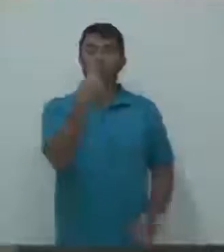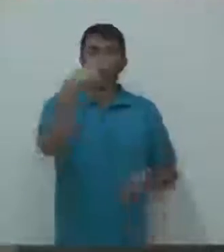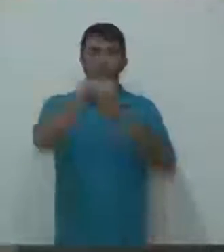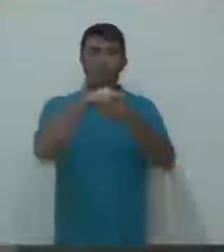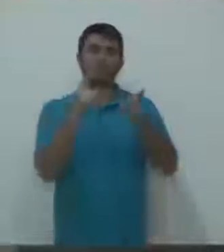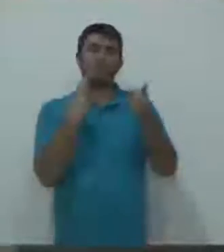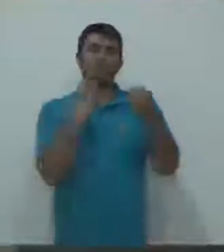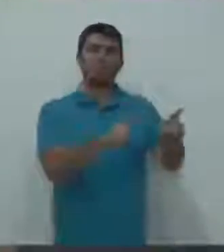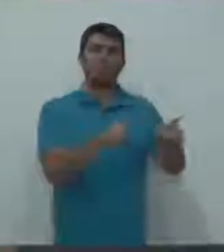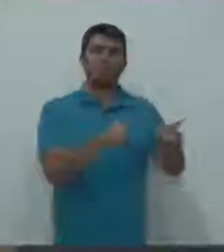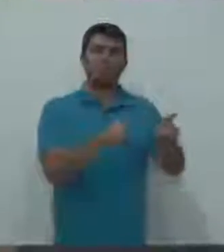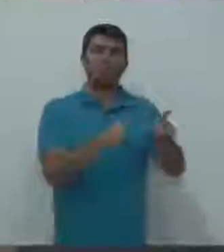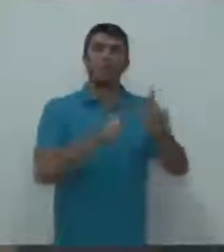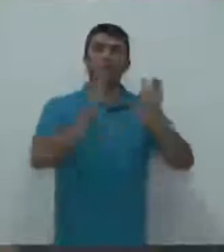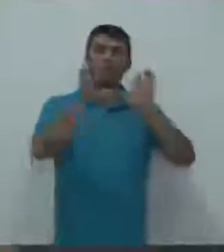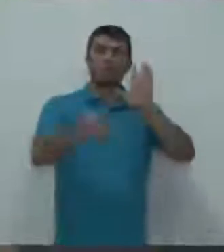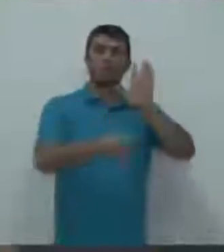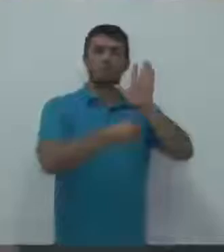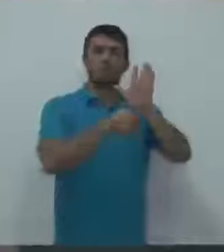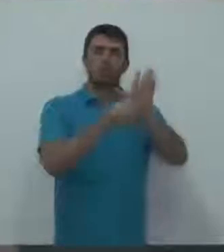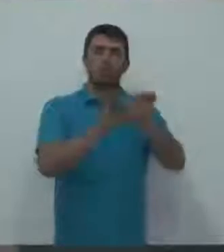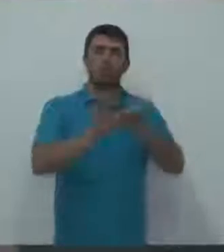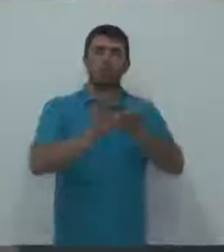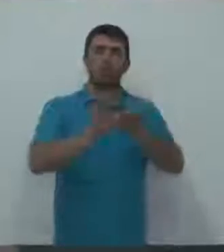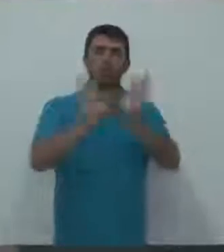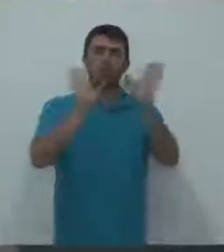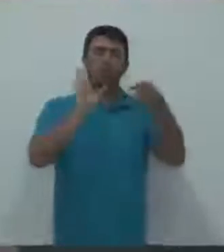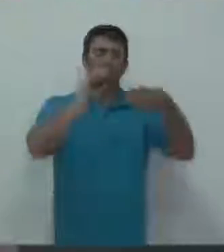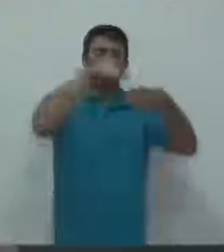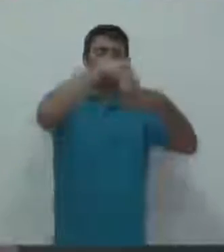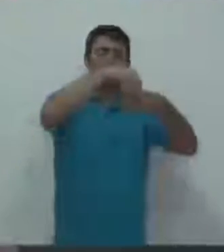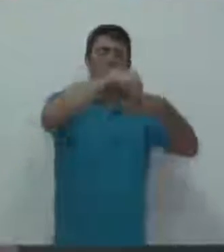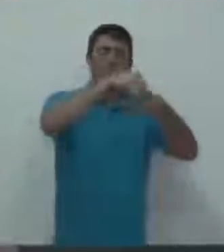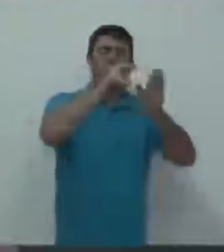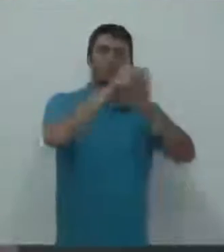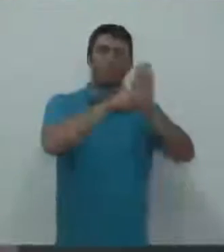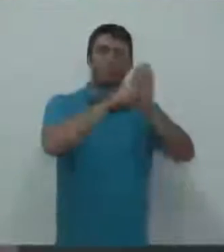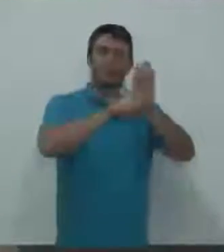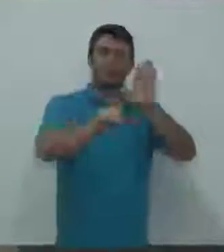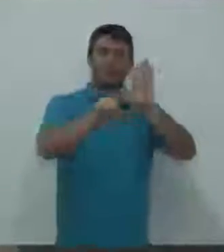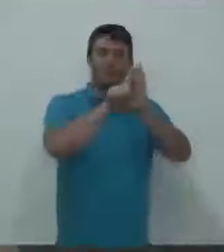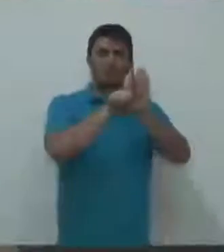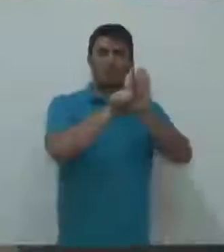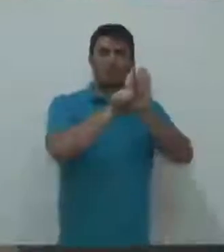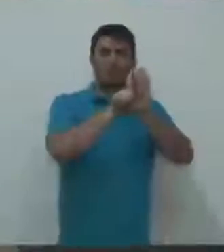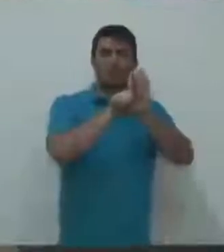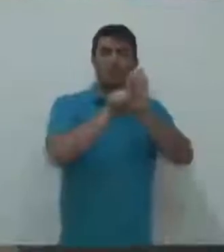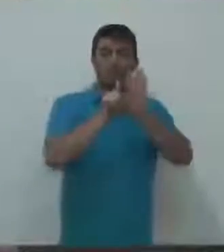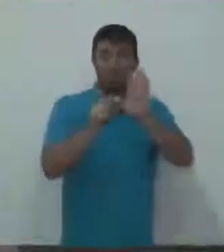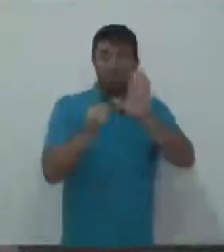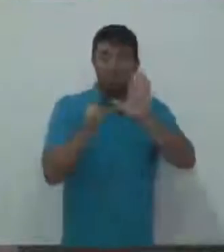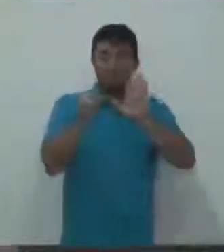Portanto, as emendas estão aprovadas e indexadas ao projeto de lei que daqui a pouco votaremos.